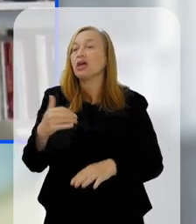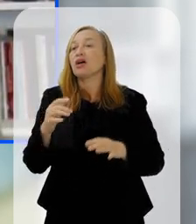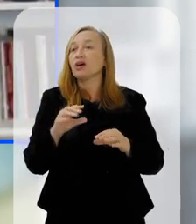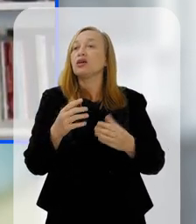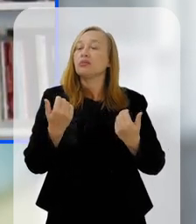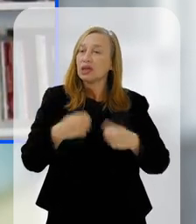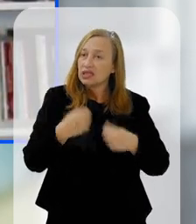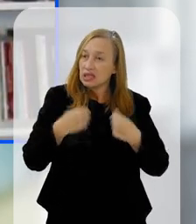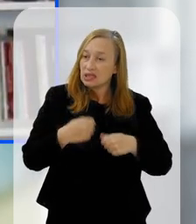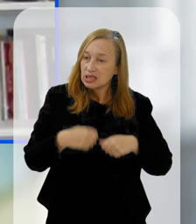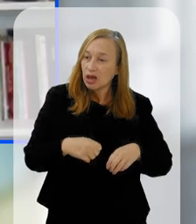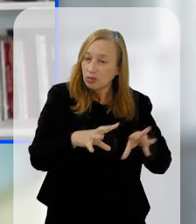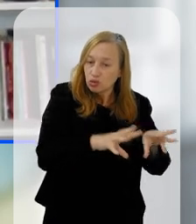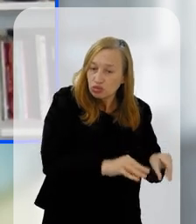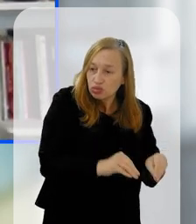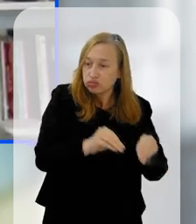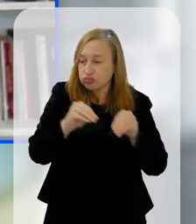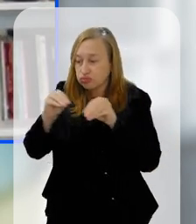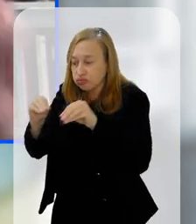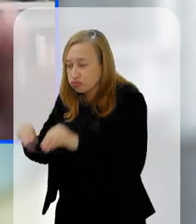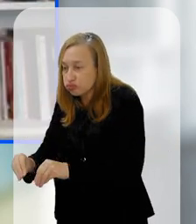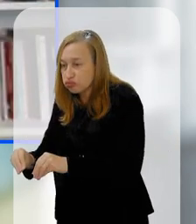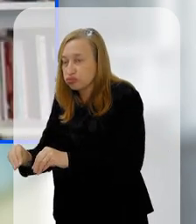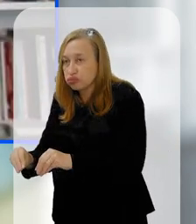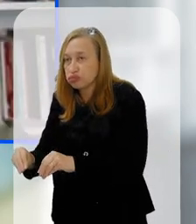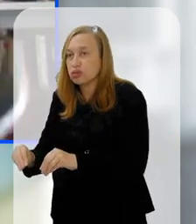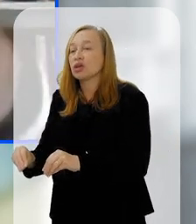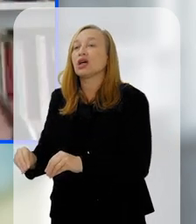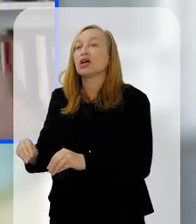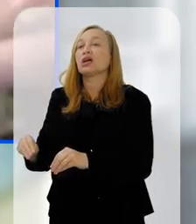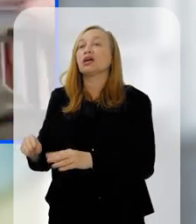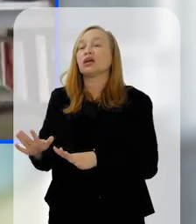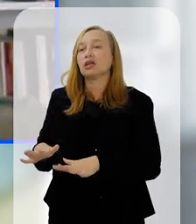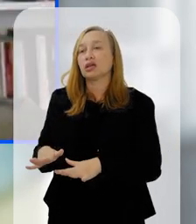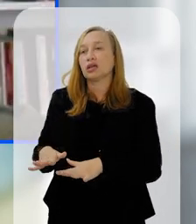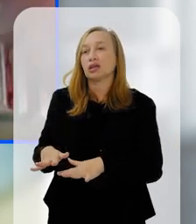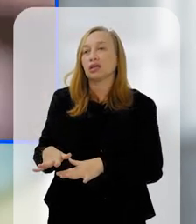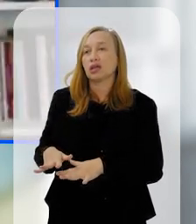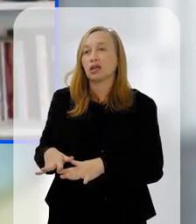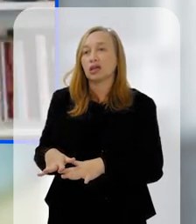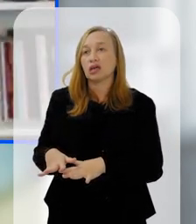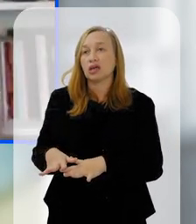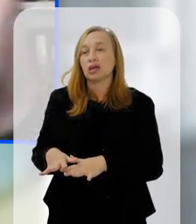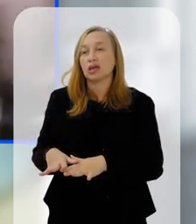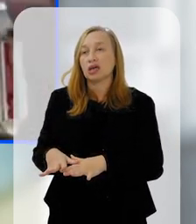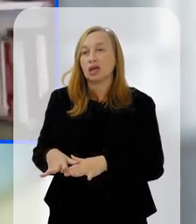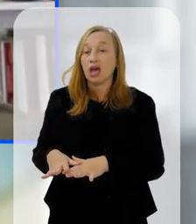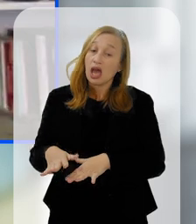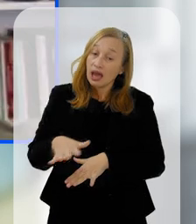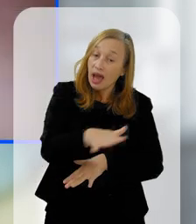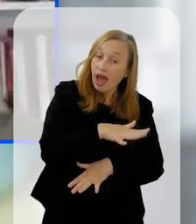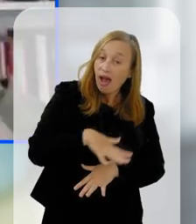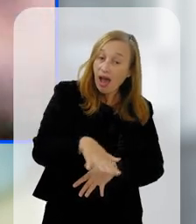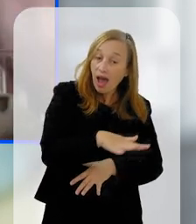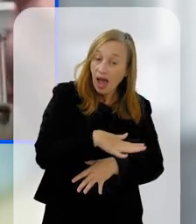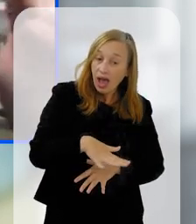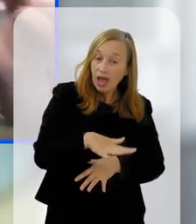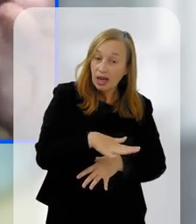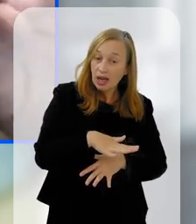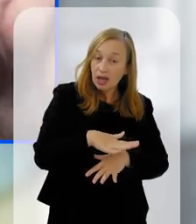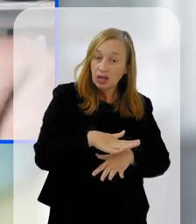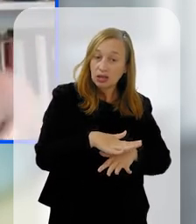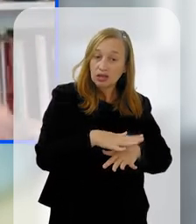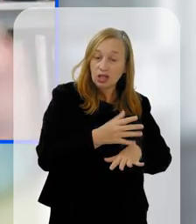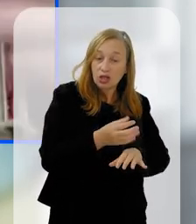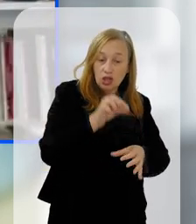segura. Vamos ter que desapropriar áreas, obviamente, e vamos ter que entregar aquela faixa que era ocupada, que não